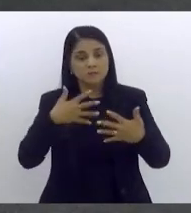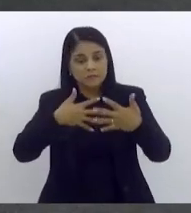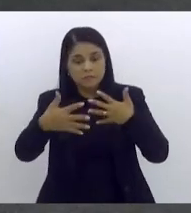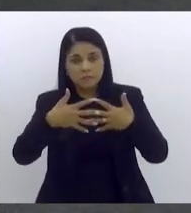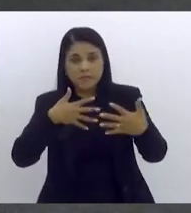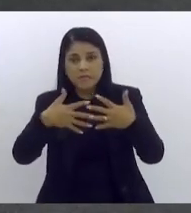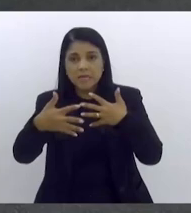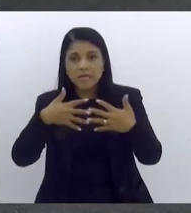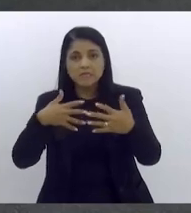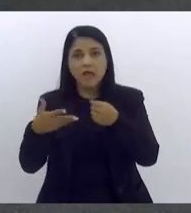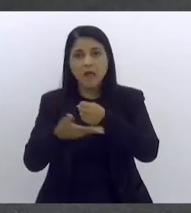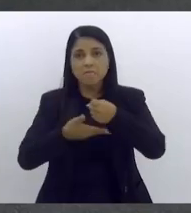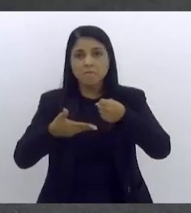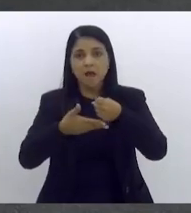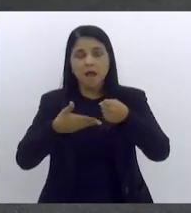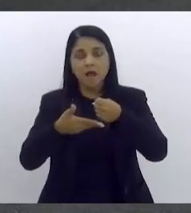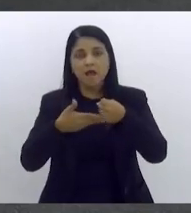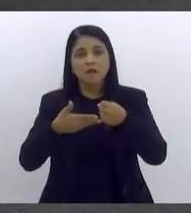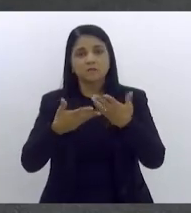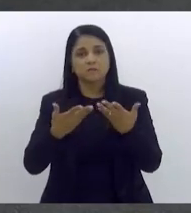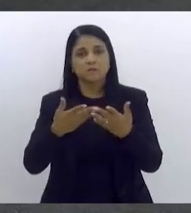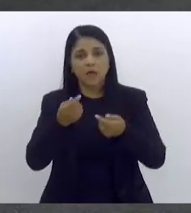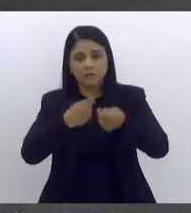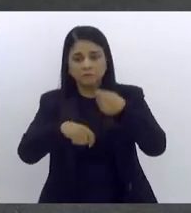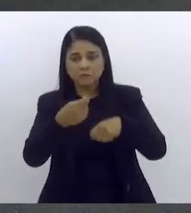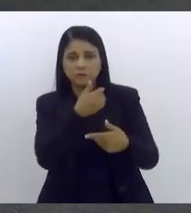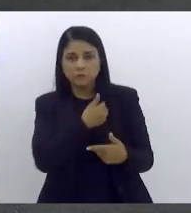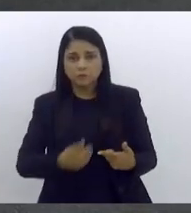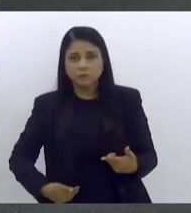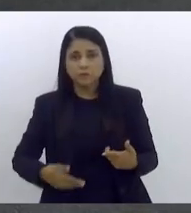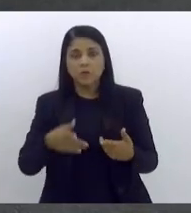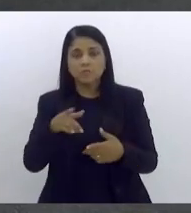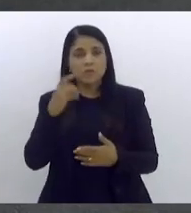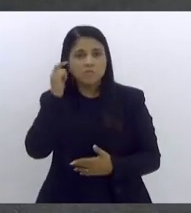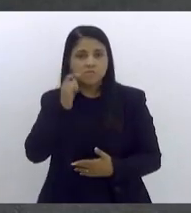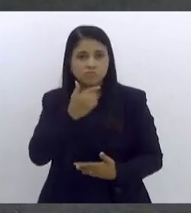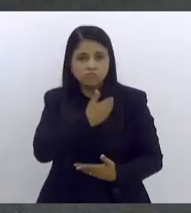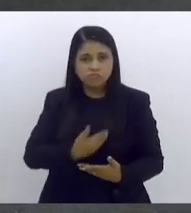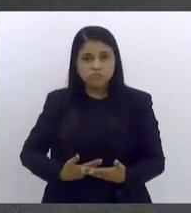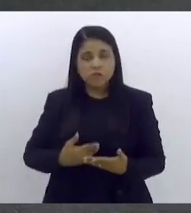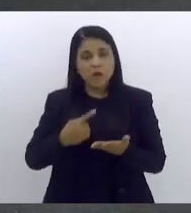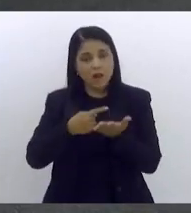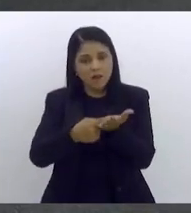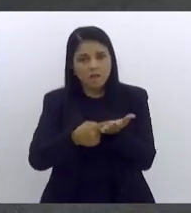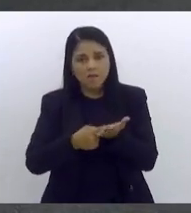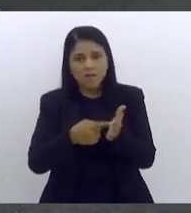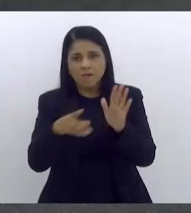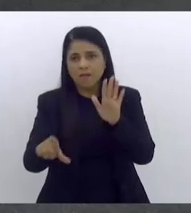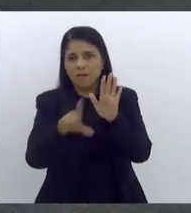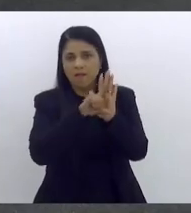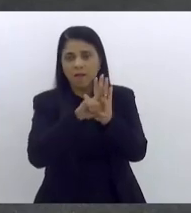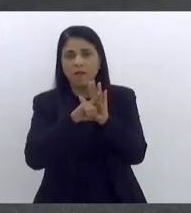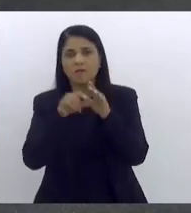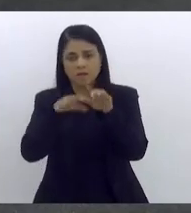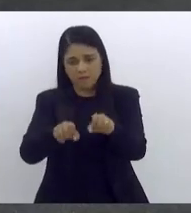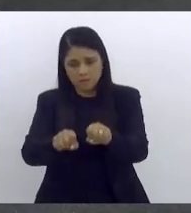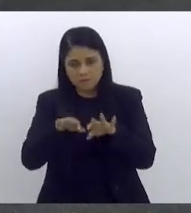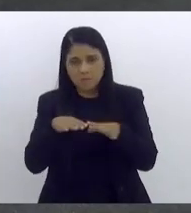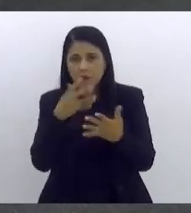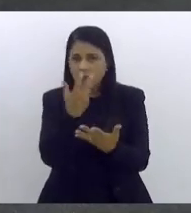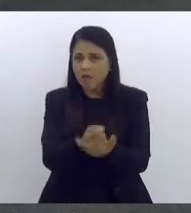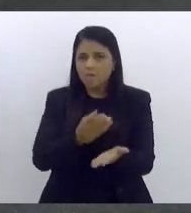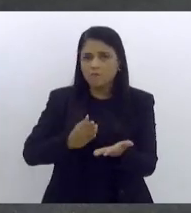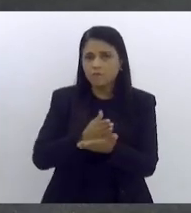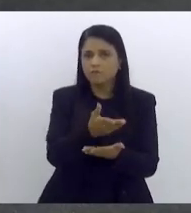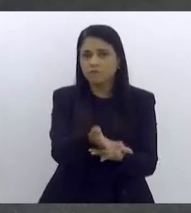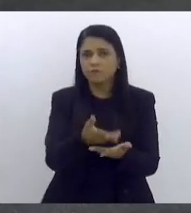pública. Cláudio Castro tem que cumprir a lei que essa Assembleia aprovou. Então, eu quero falar para as famílias, a gente vai até o final. Nós vamos lutar até o